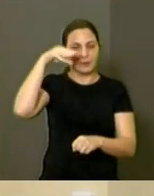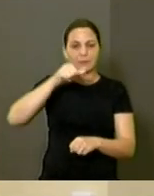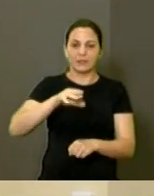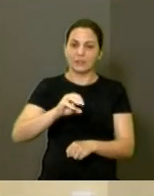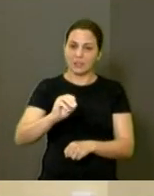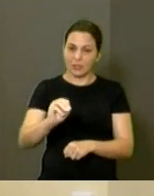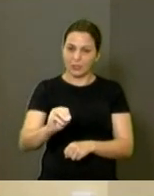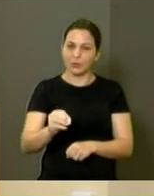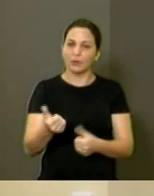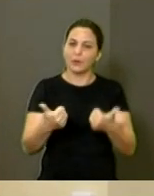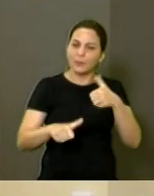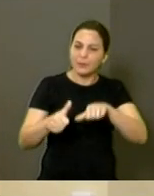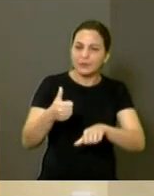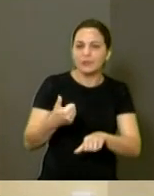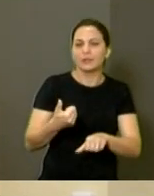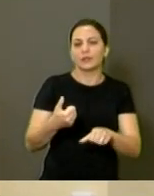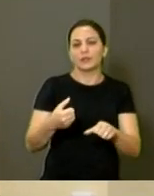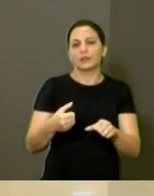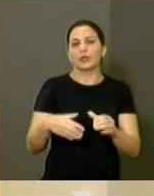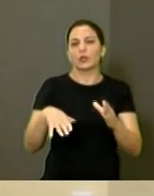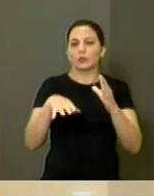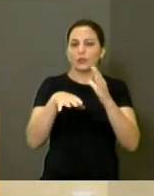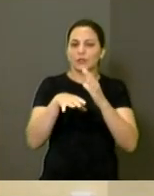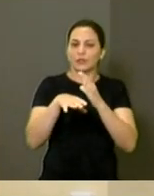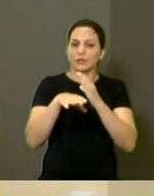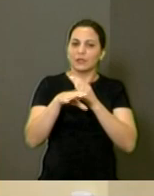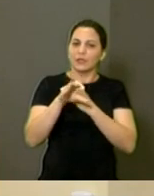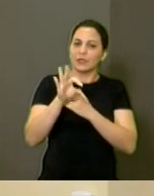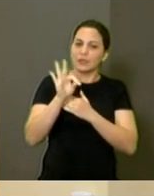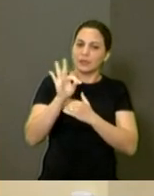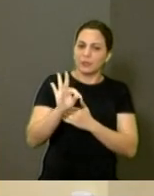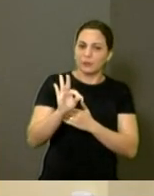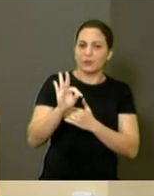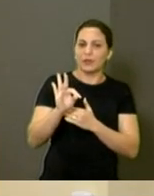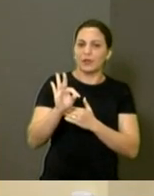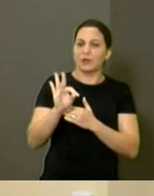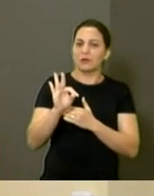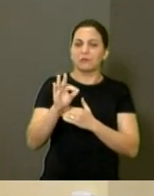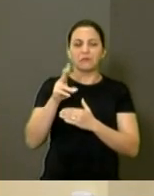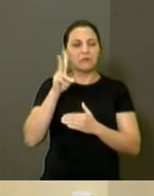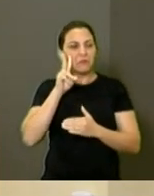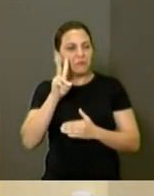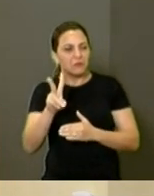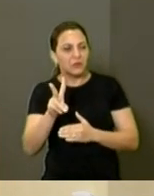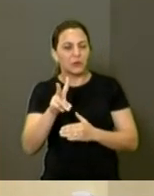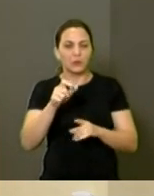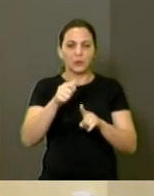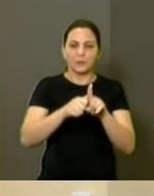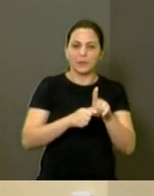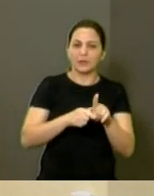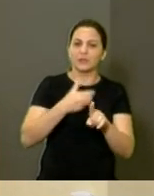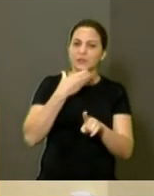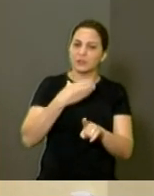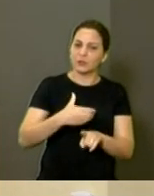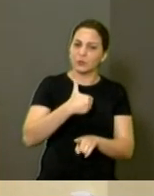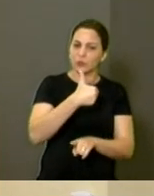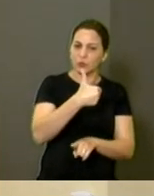apreciadas e julgadas pelo tribunal no mês de dezembro de